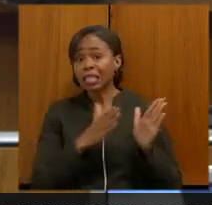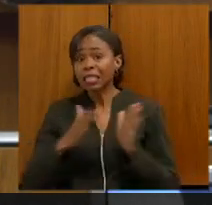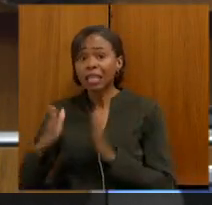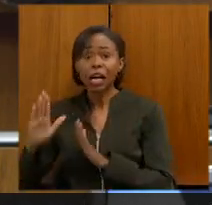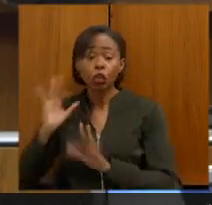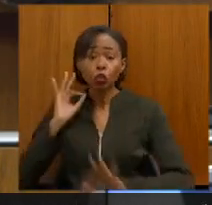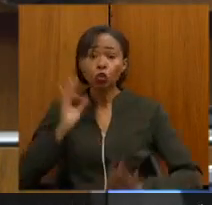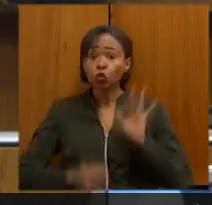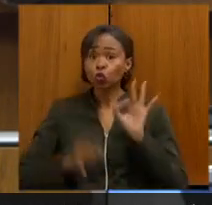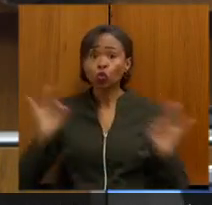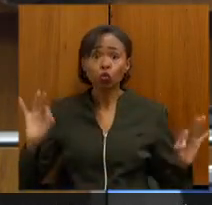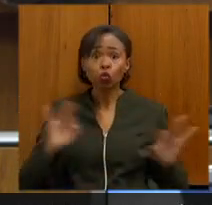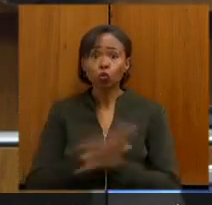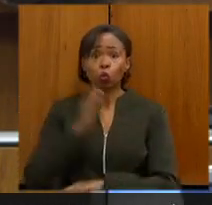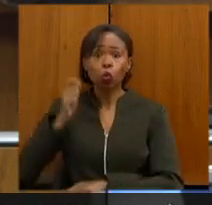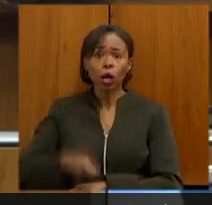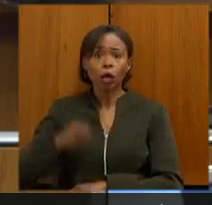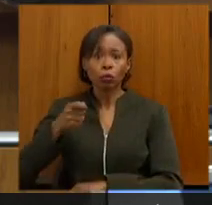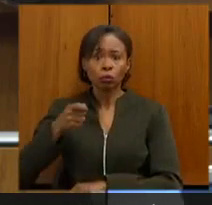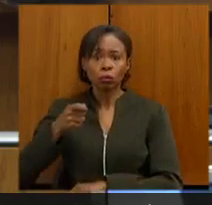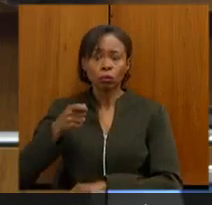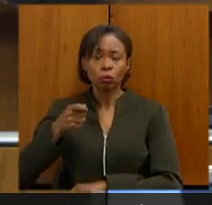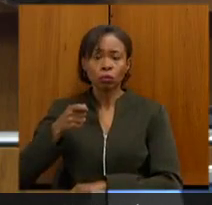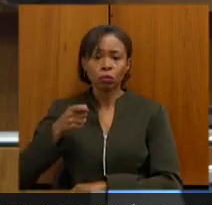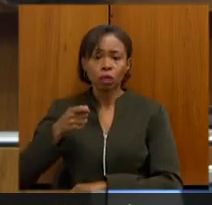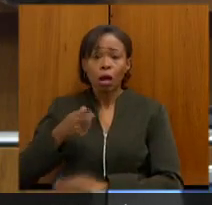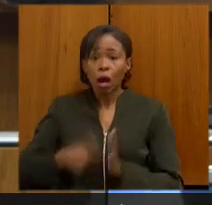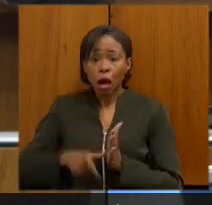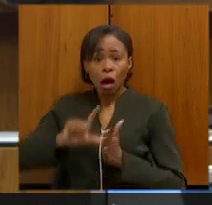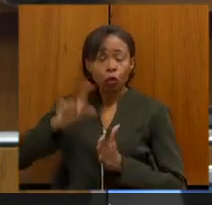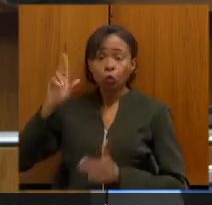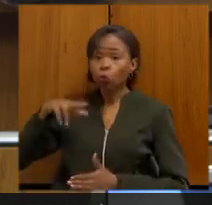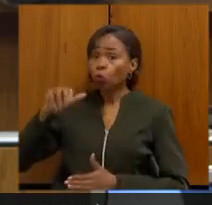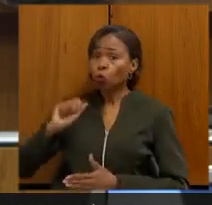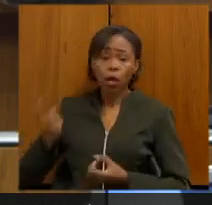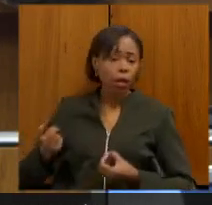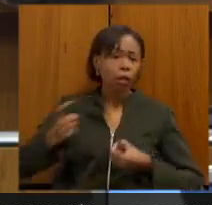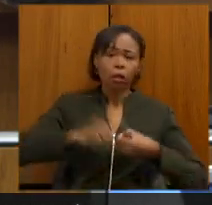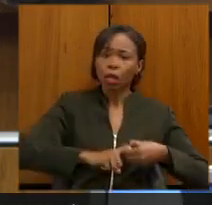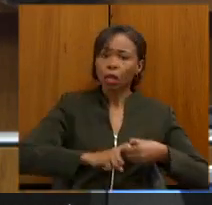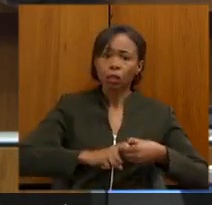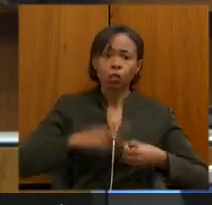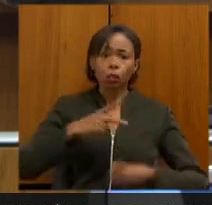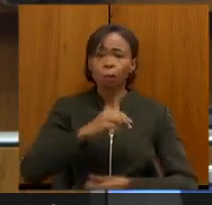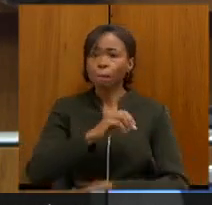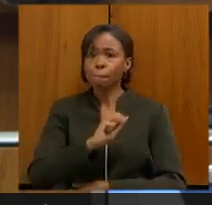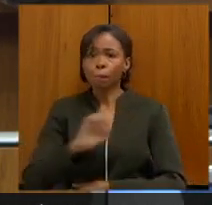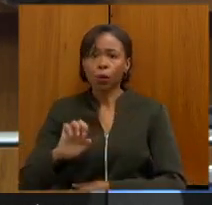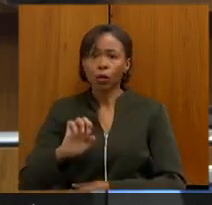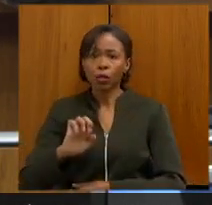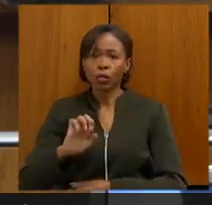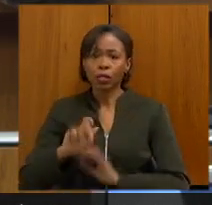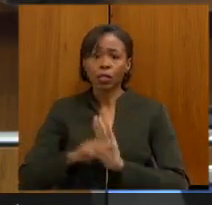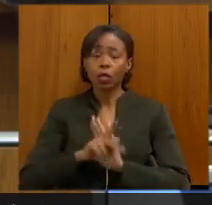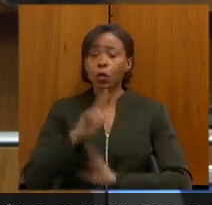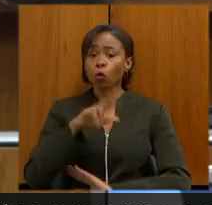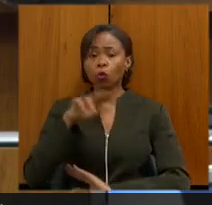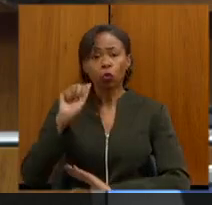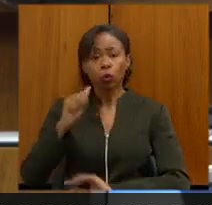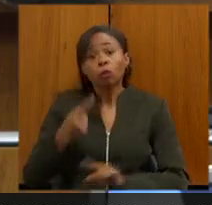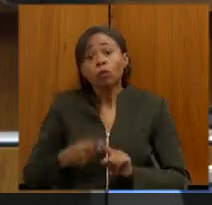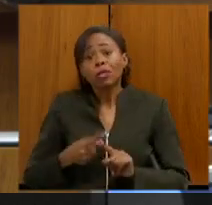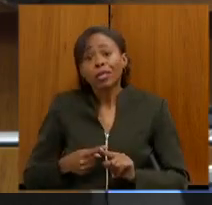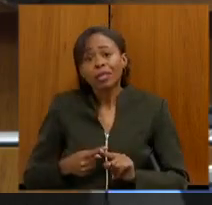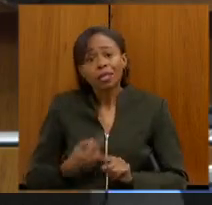nunca houve uma reintegração de posse naquelas que já estavam ali porque eu não